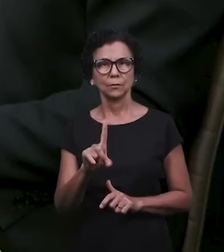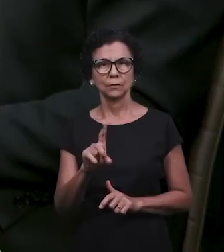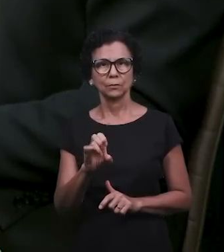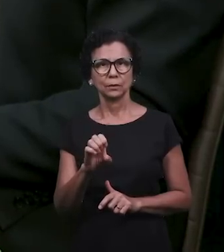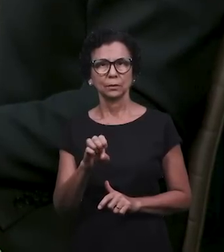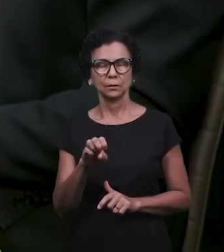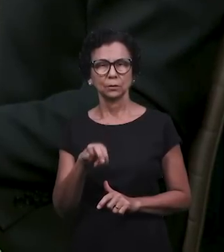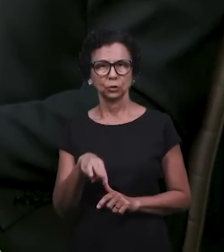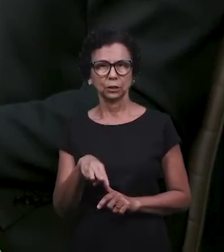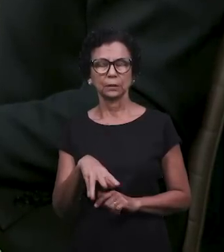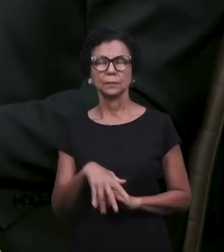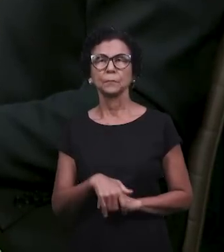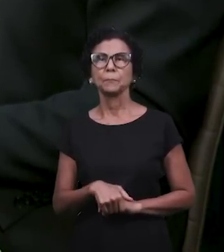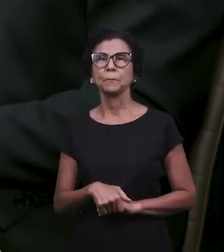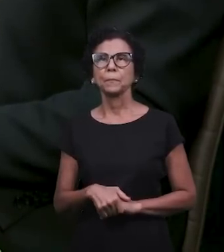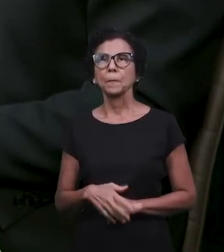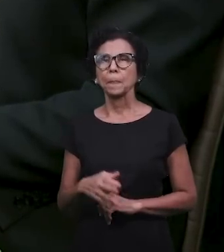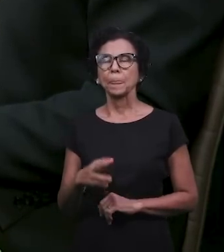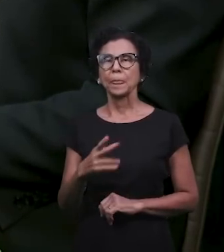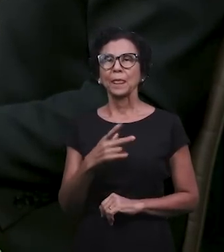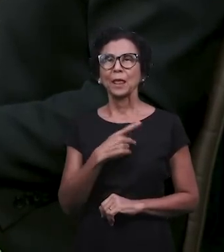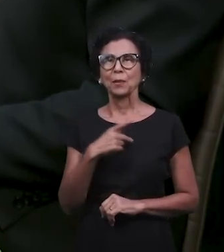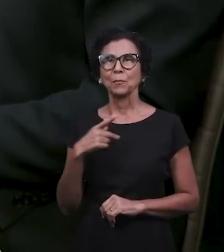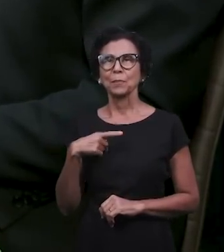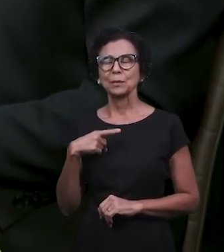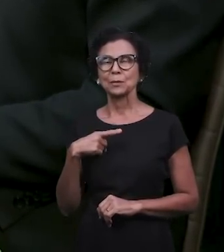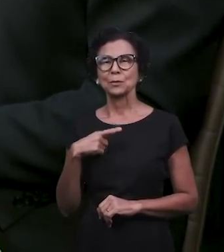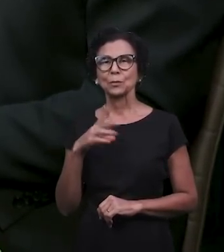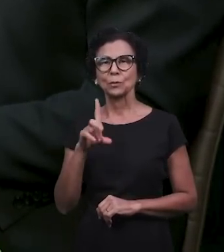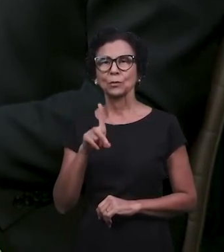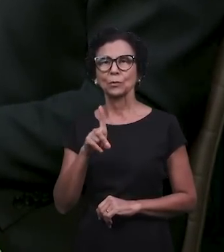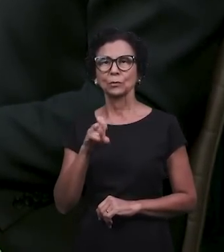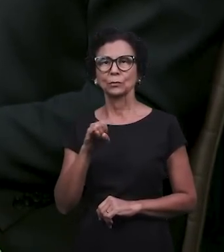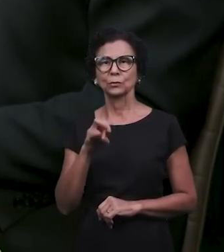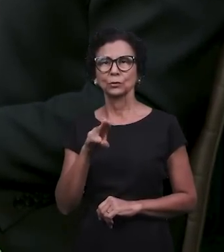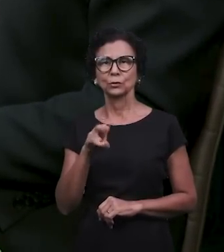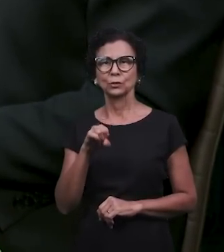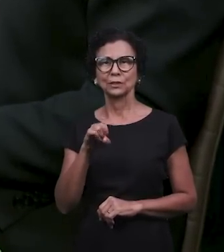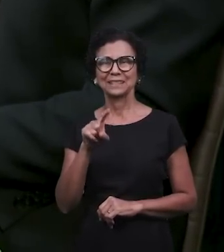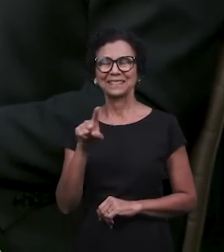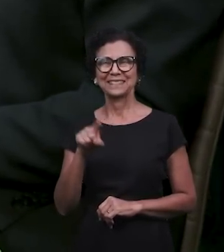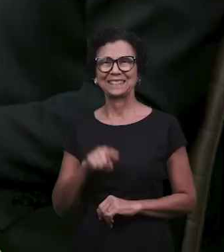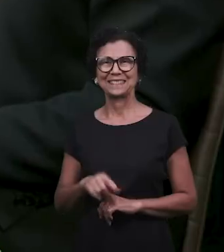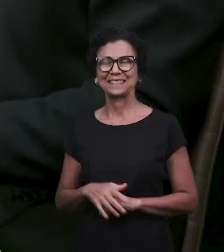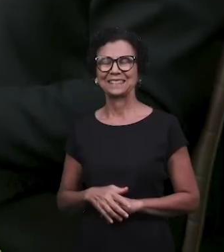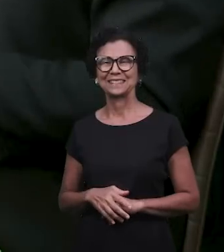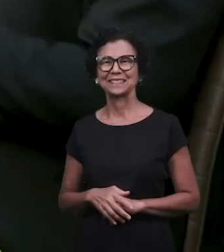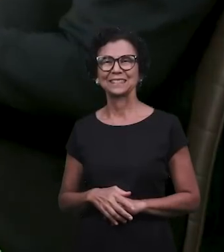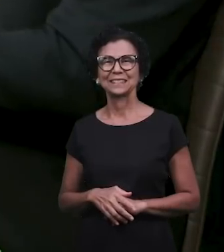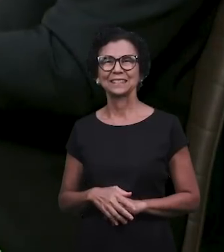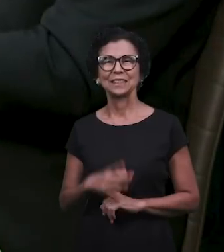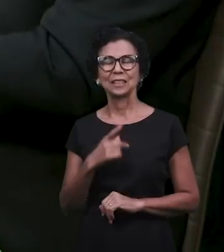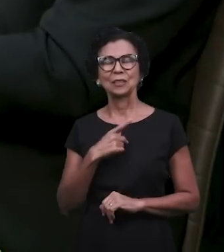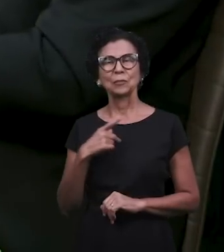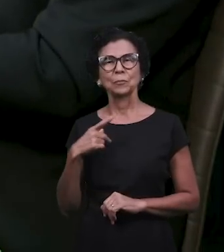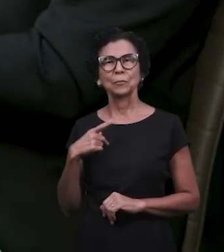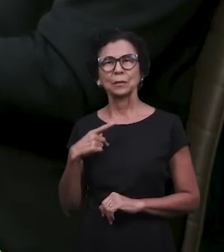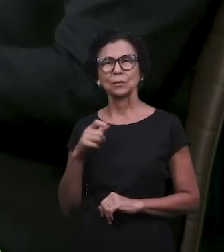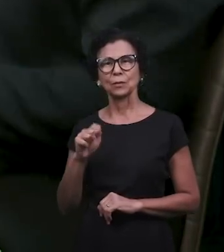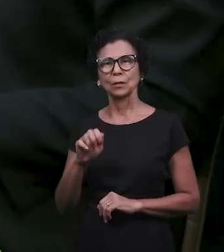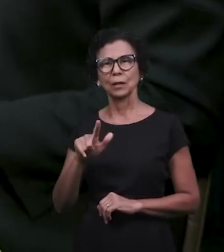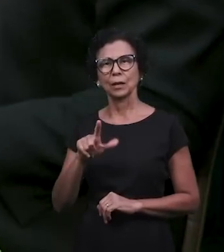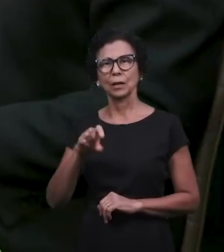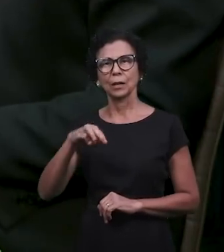Diniz Preste, Senhor. Pastor Fernando Almeida. A paz do Senhor. Sejam bem-vindos mais uma vez. Eu queria ler um texto aqui para